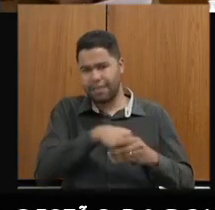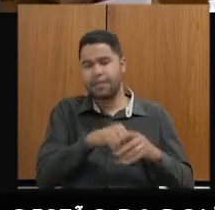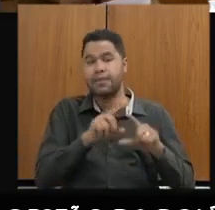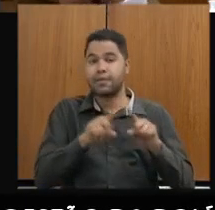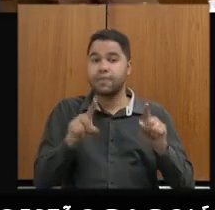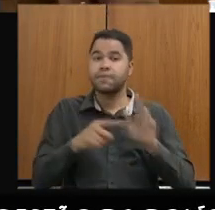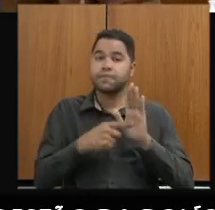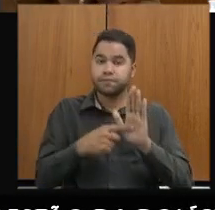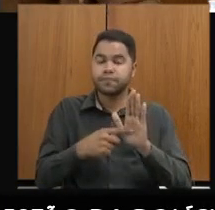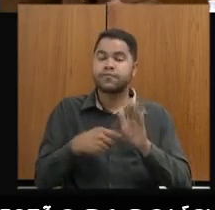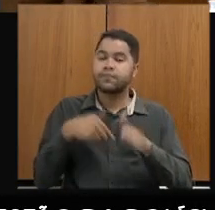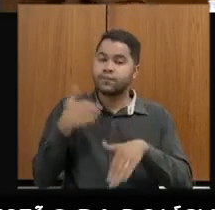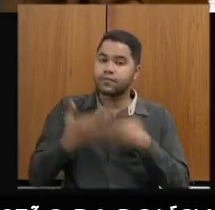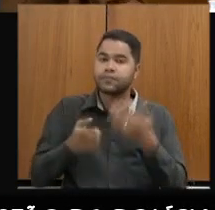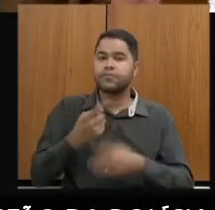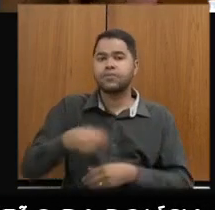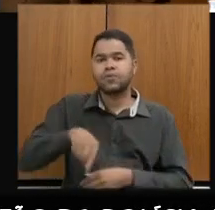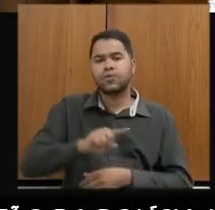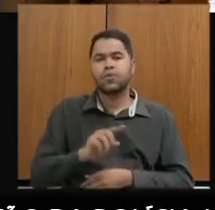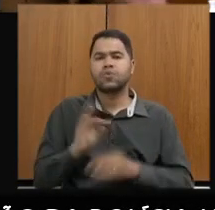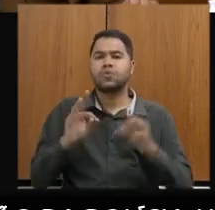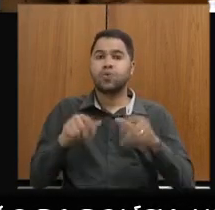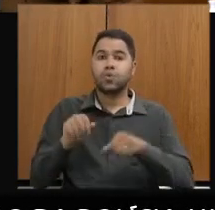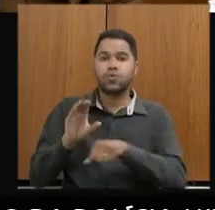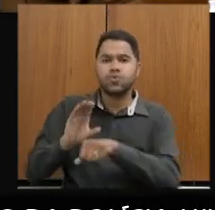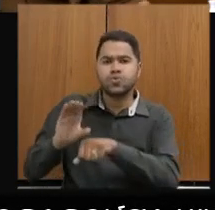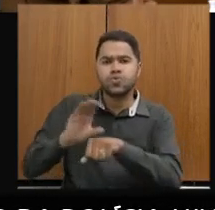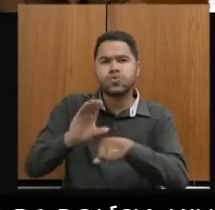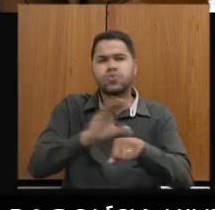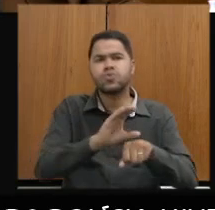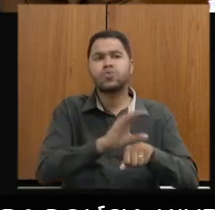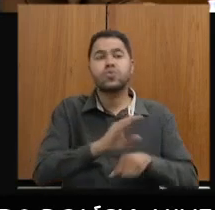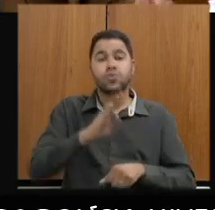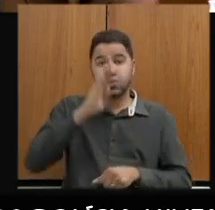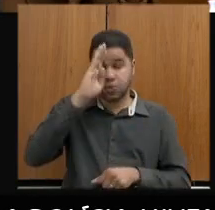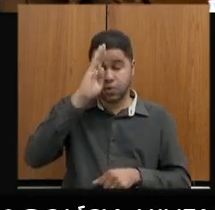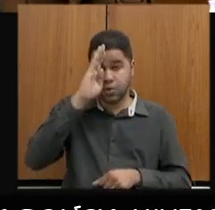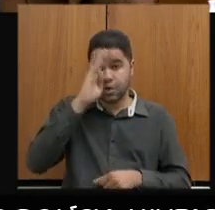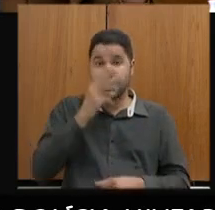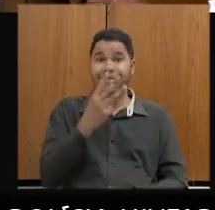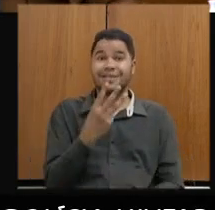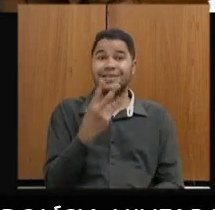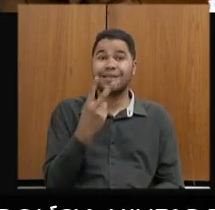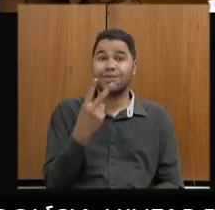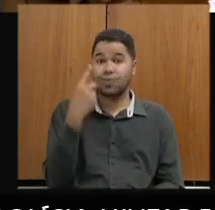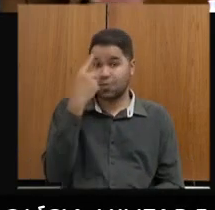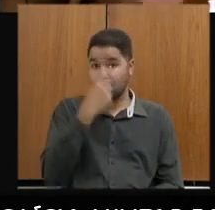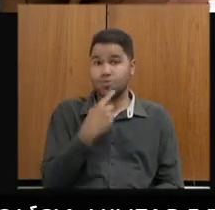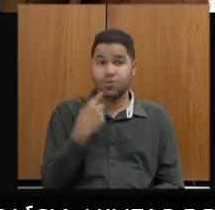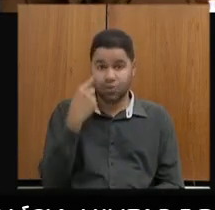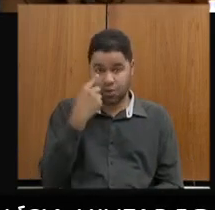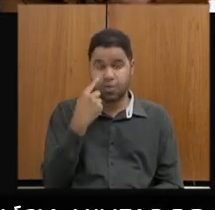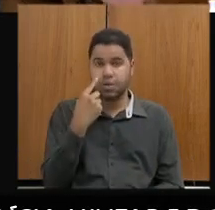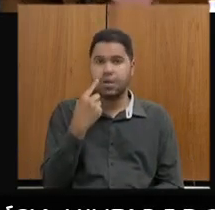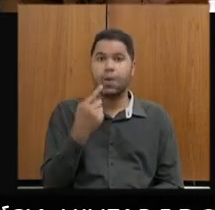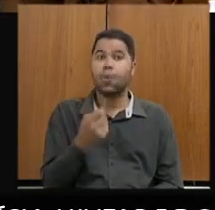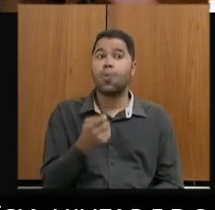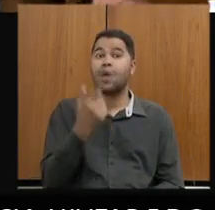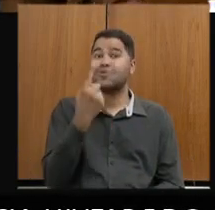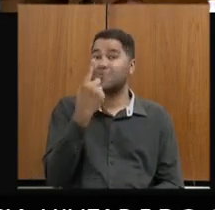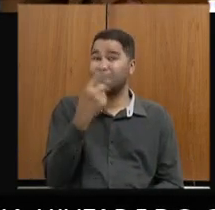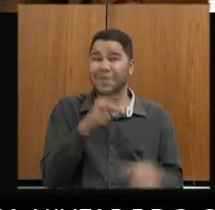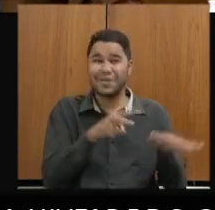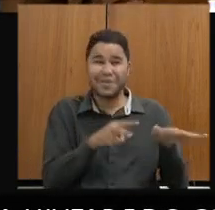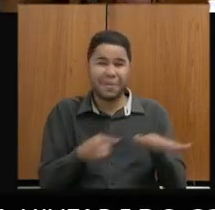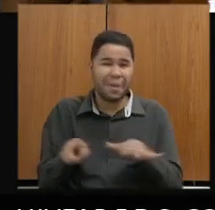que significa um grande avanço para nós nós colocamos em todos os cursos nós de soldar ele vai ter 32 horas segunda-feira é quase uma semana